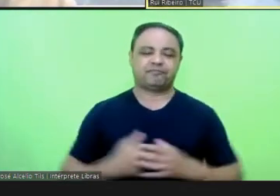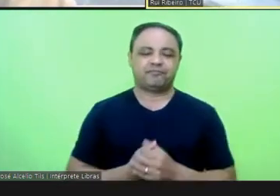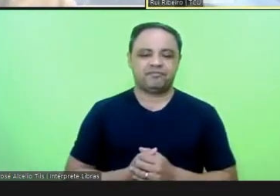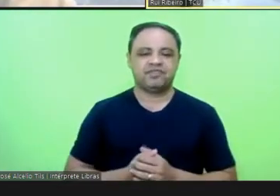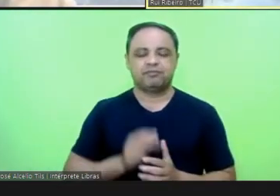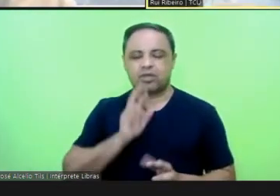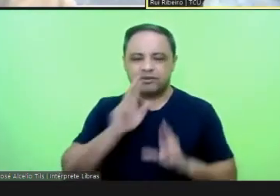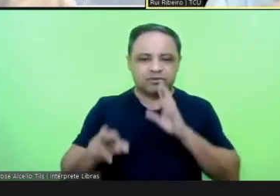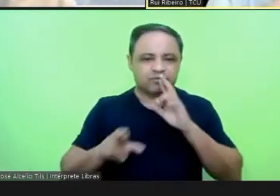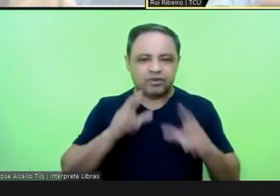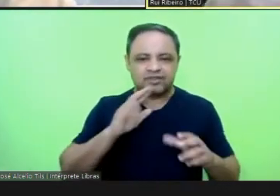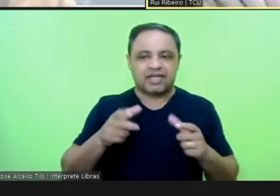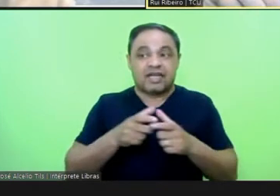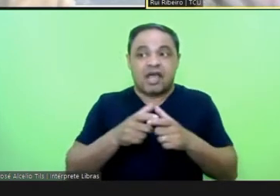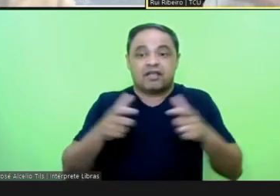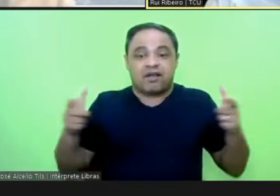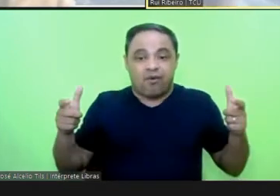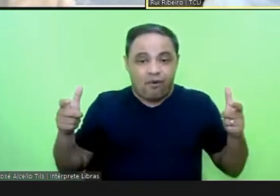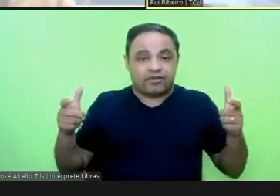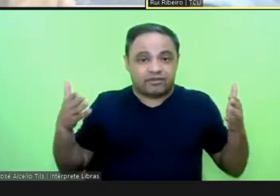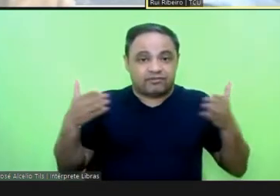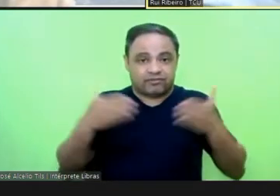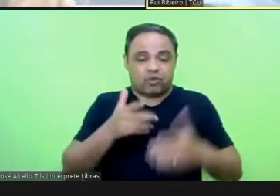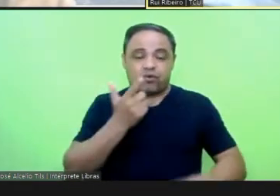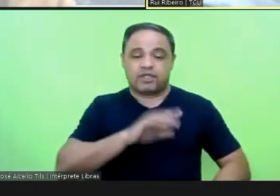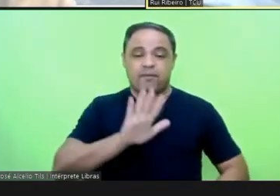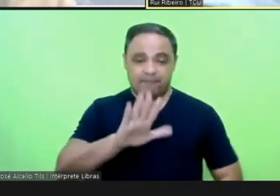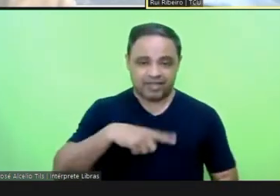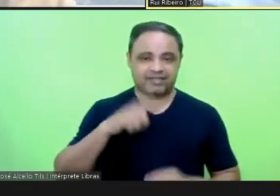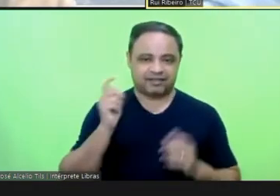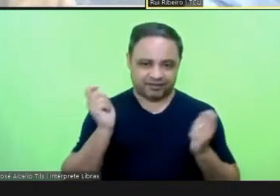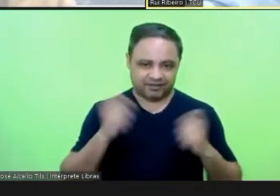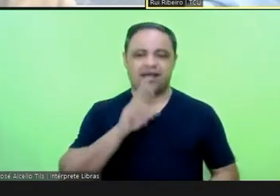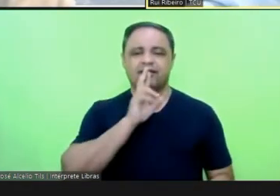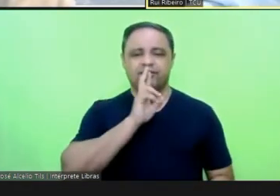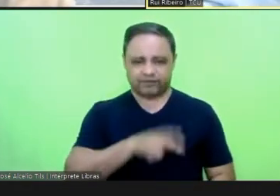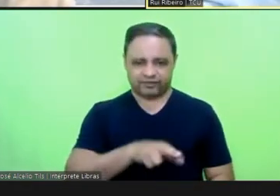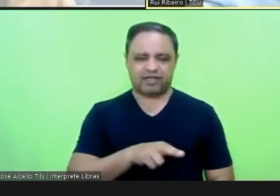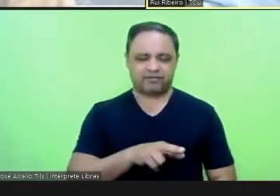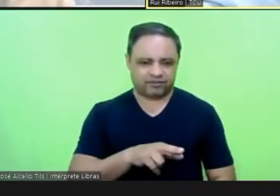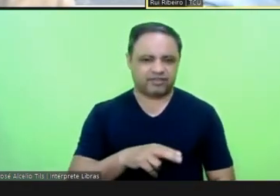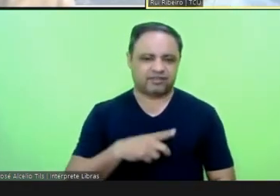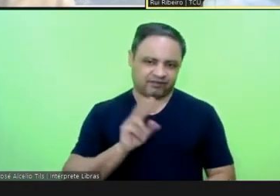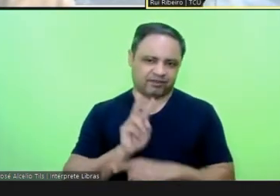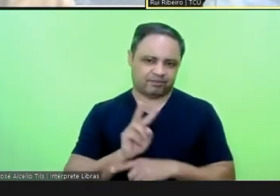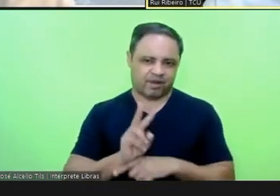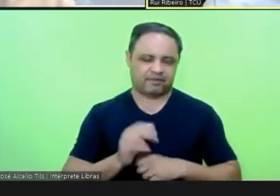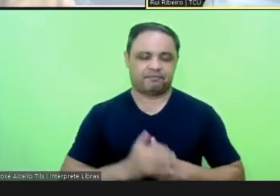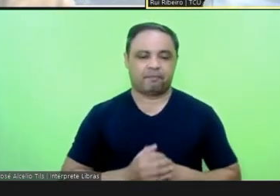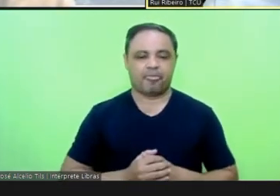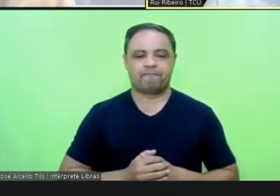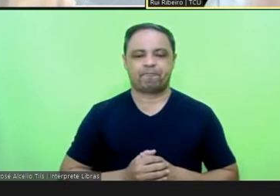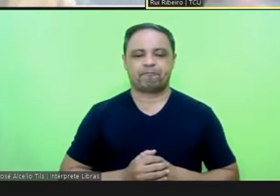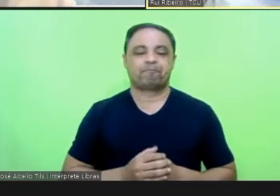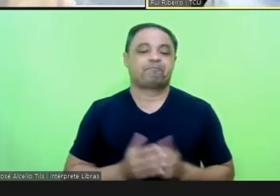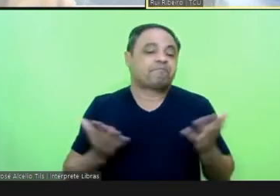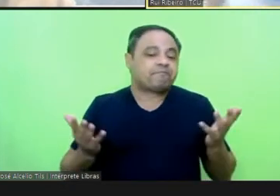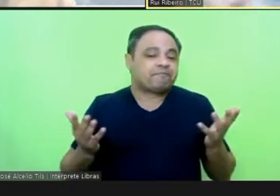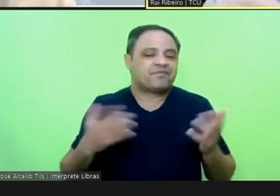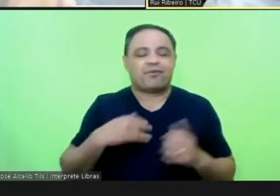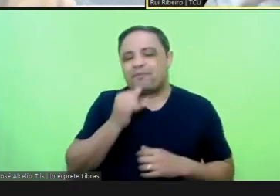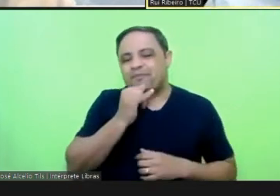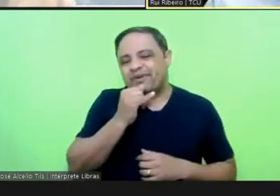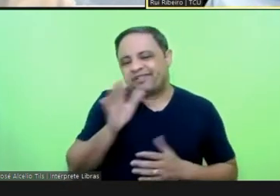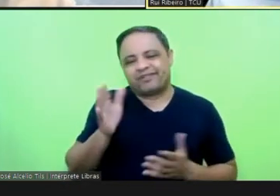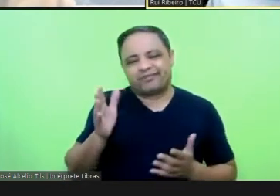soluções antagônicas para aquilo ali, mas que vão dar um resultado que é o resultado esperado, né? Então, pegando aqui um exemplo de